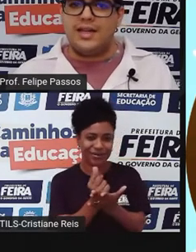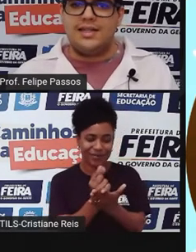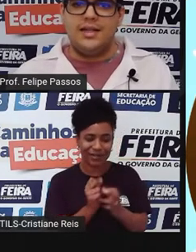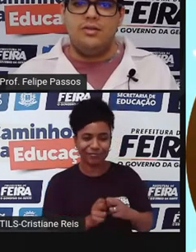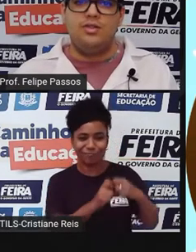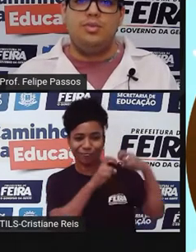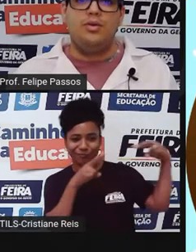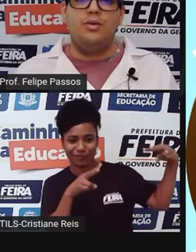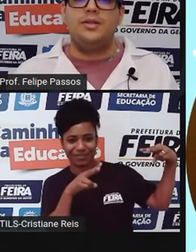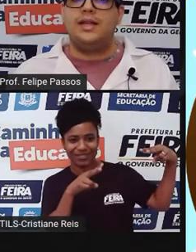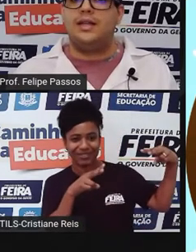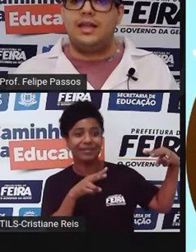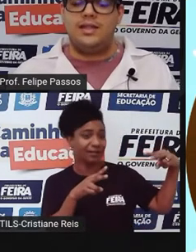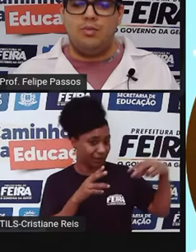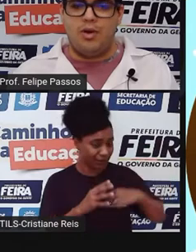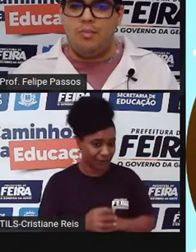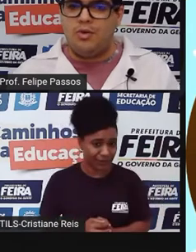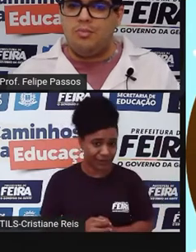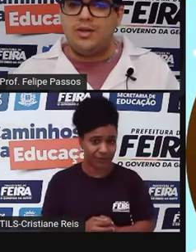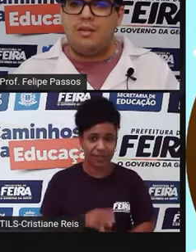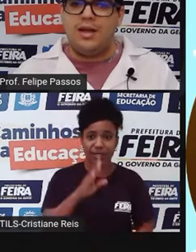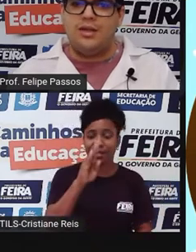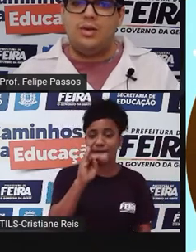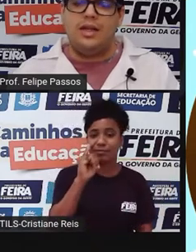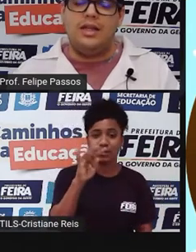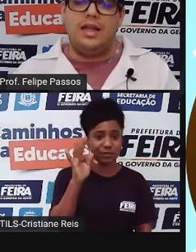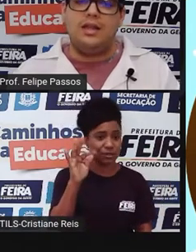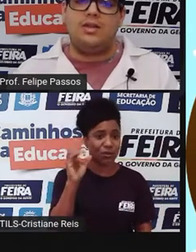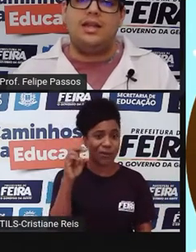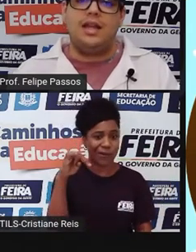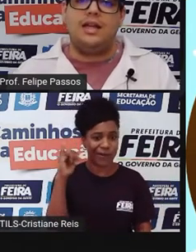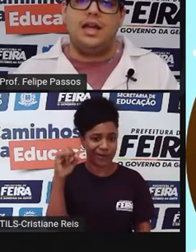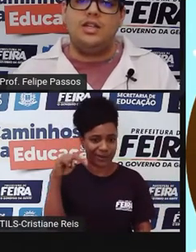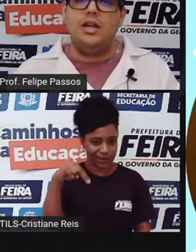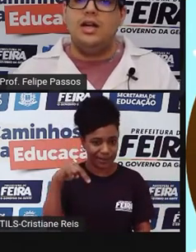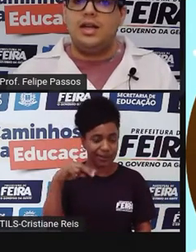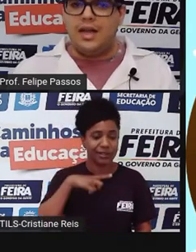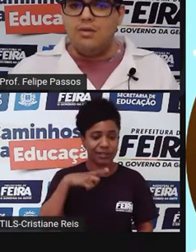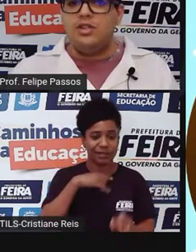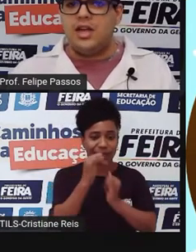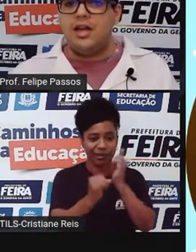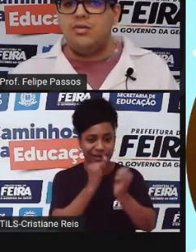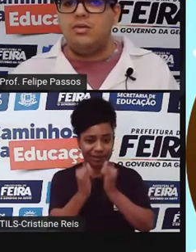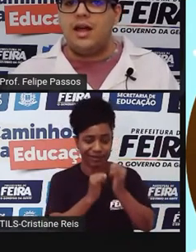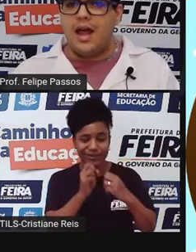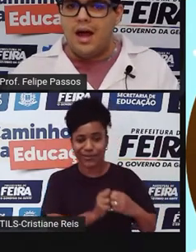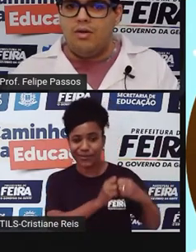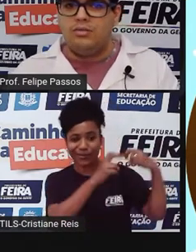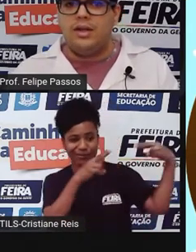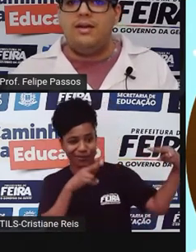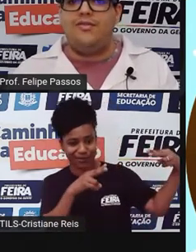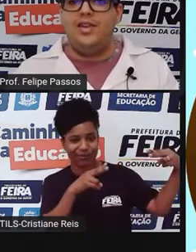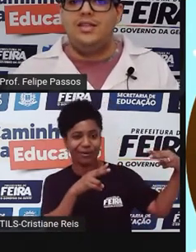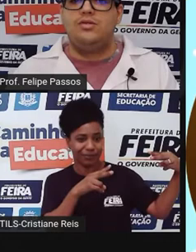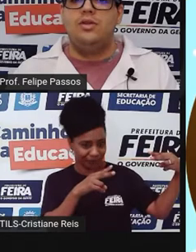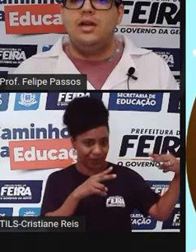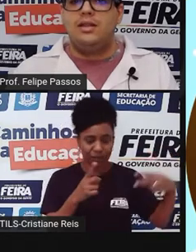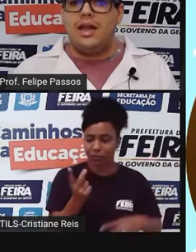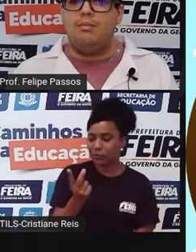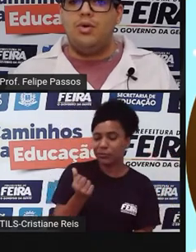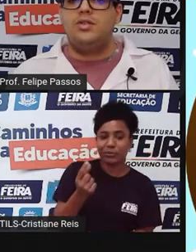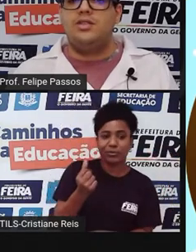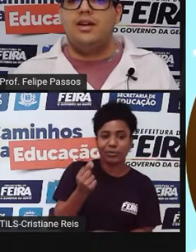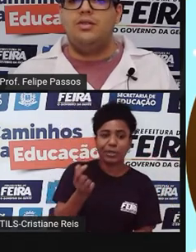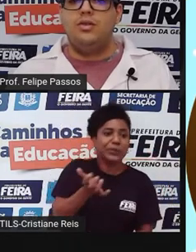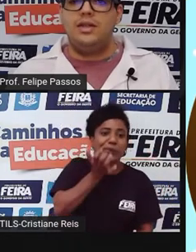própria cotação de bolsa, tem seu próprio comportamento ali dentro da internet, que nem o dinheiro real, né, físico,